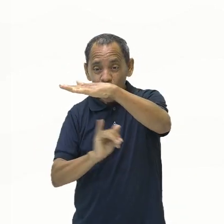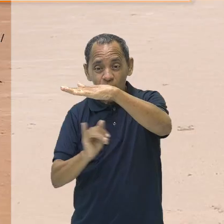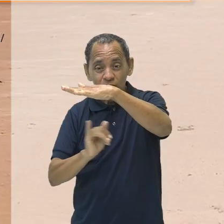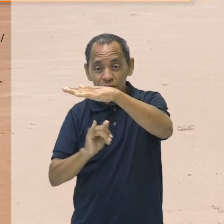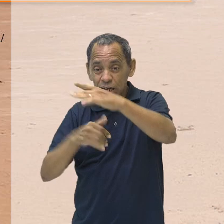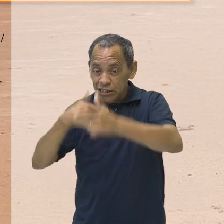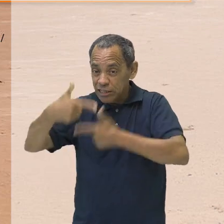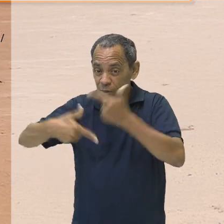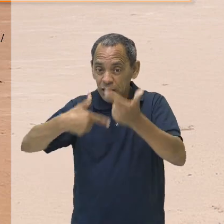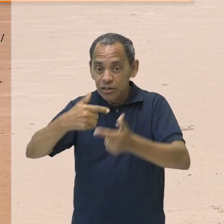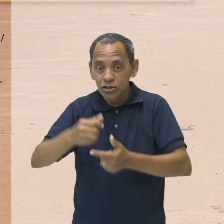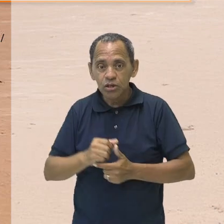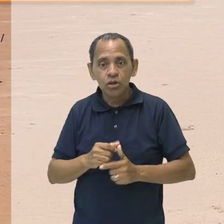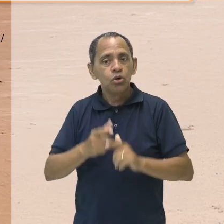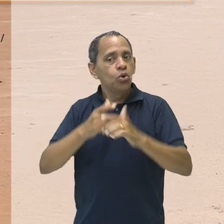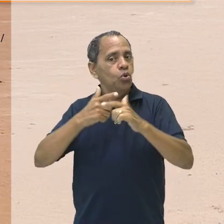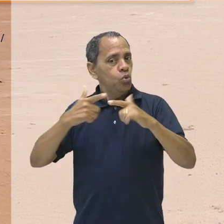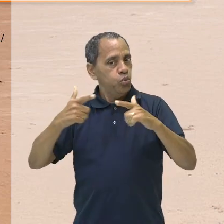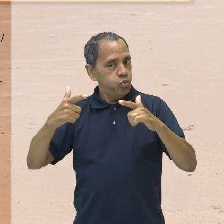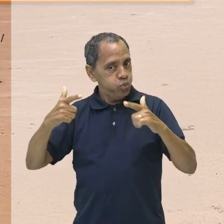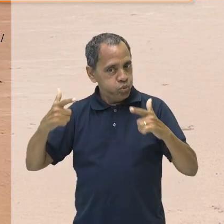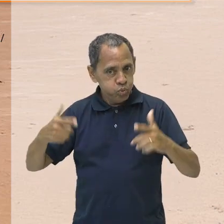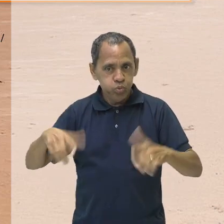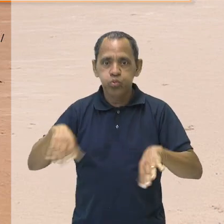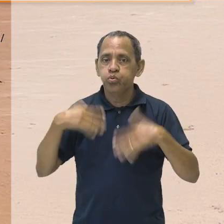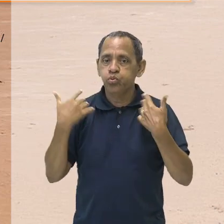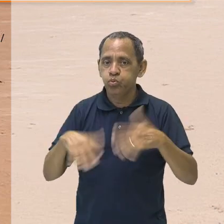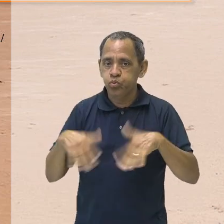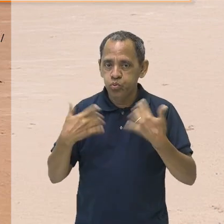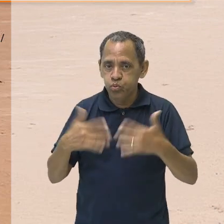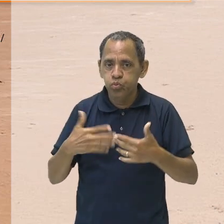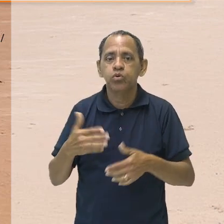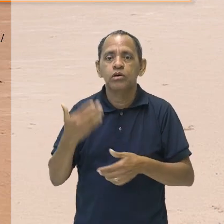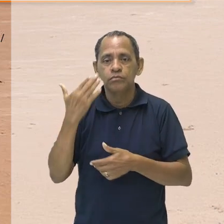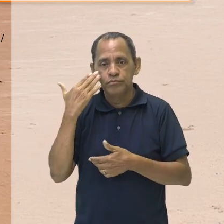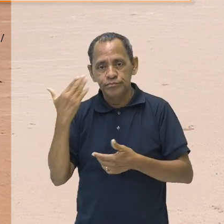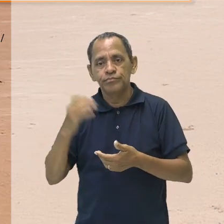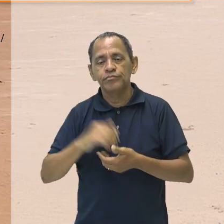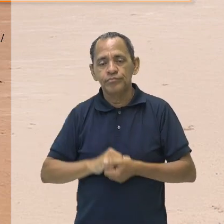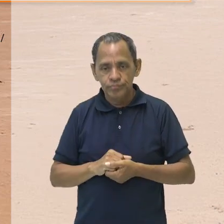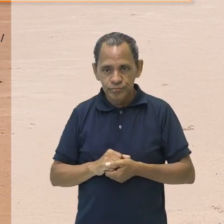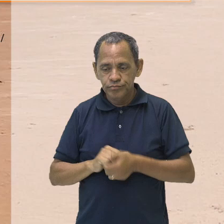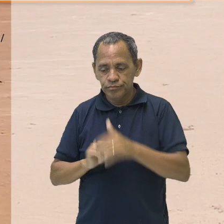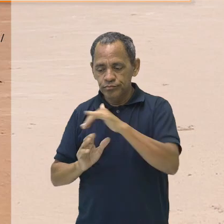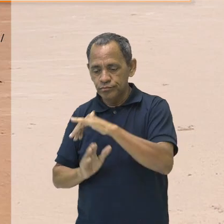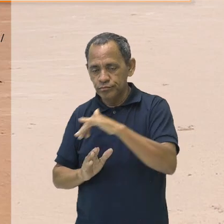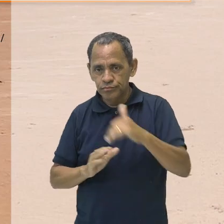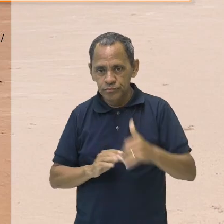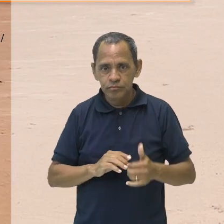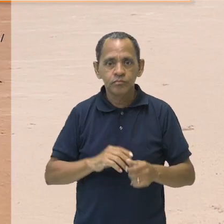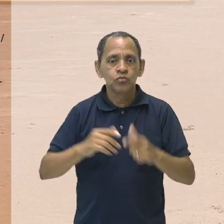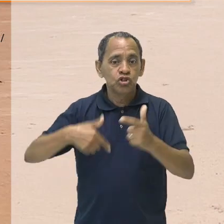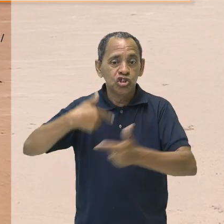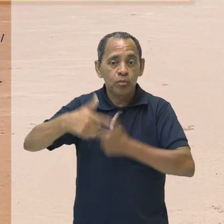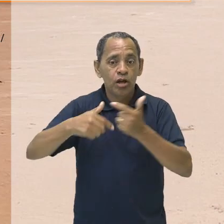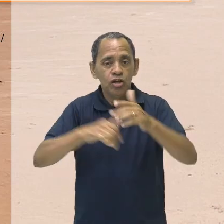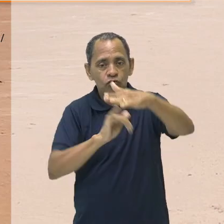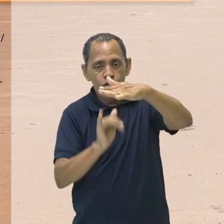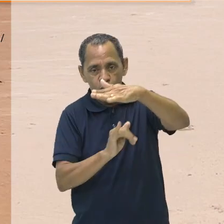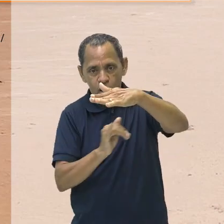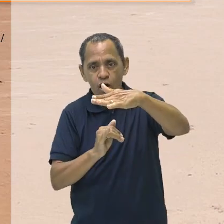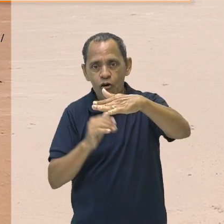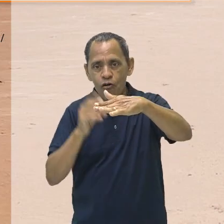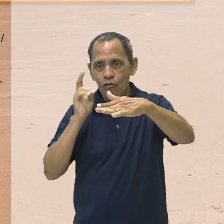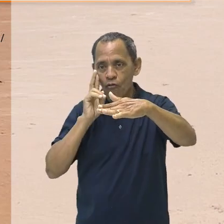gente falar um pouco mais sobre isso, vamos definir um pouco mais a respeito do trabalho informal. A gente está aqui, né, numa